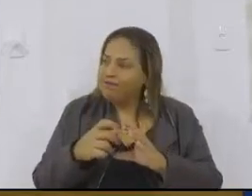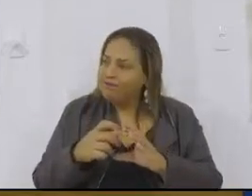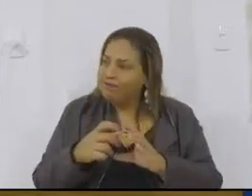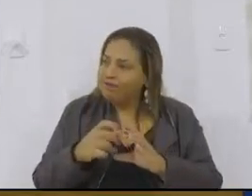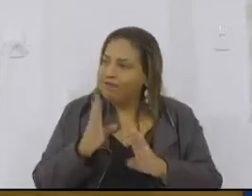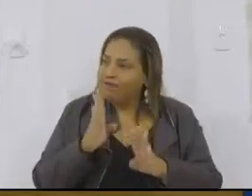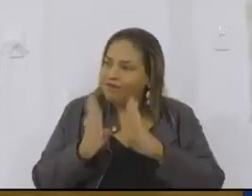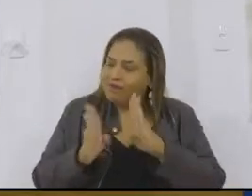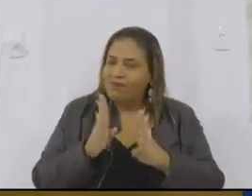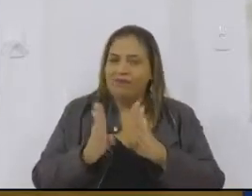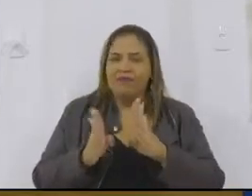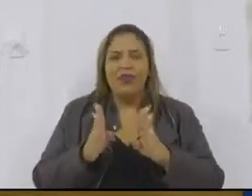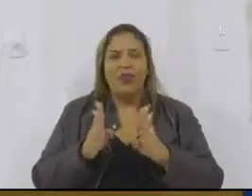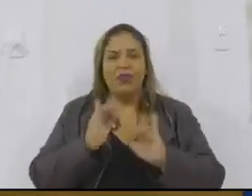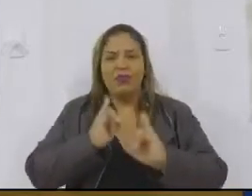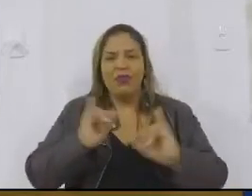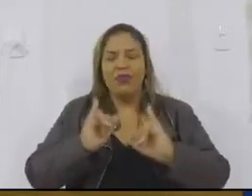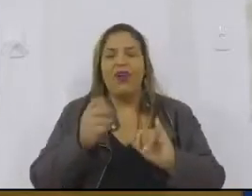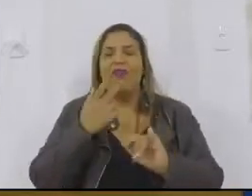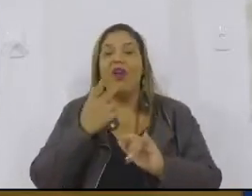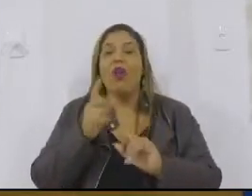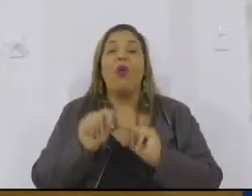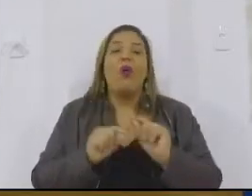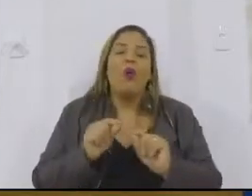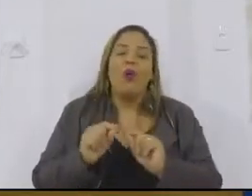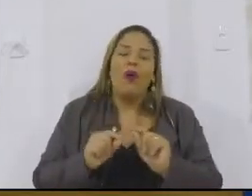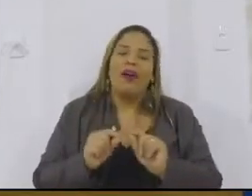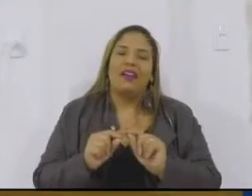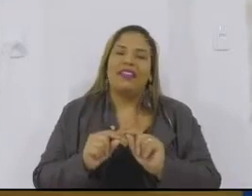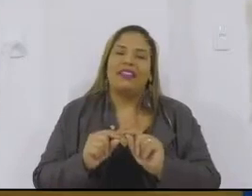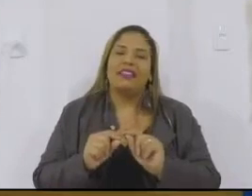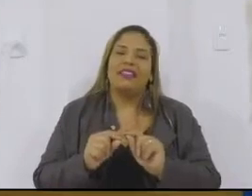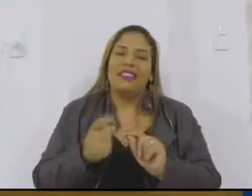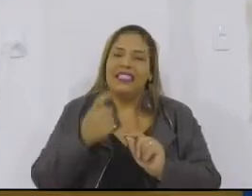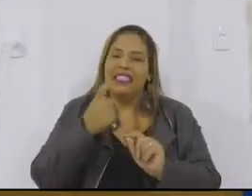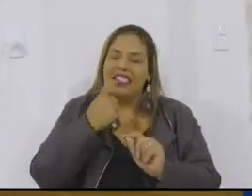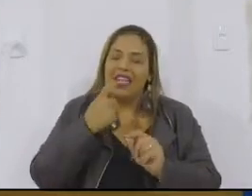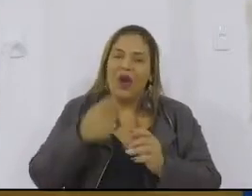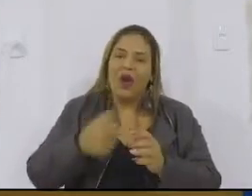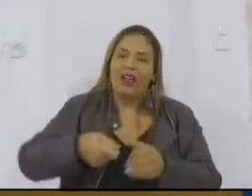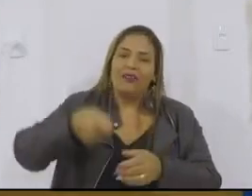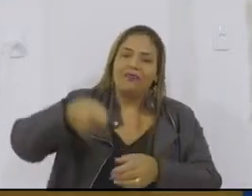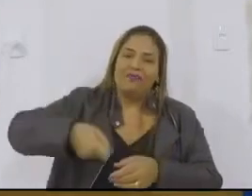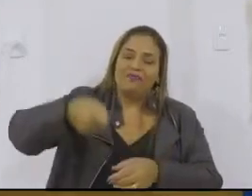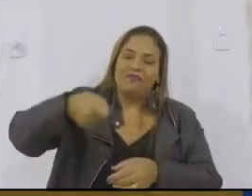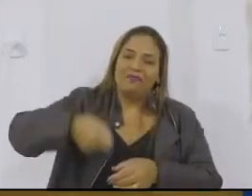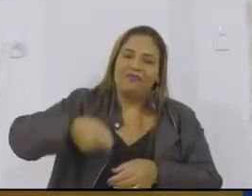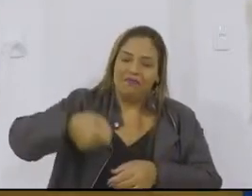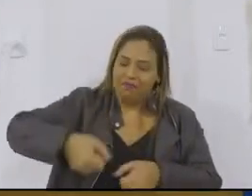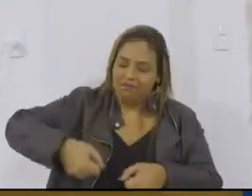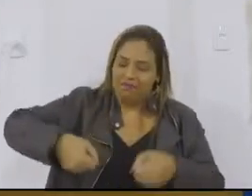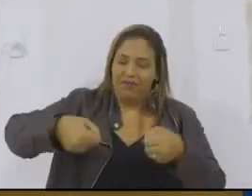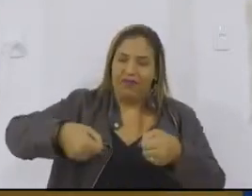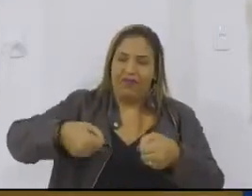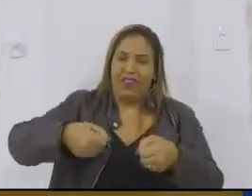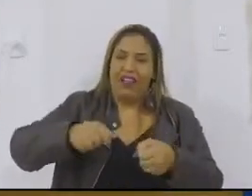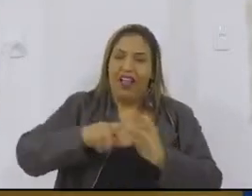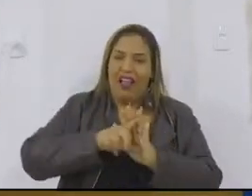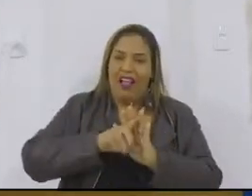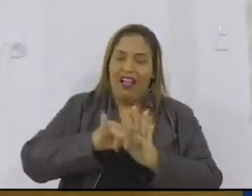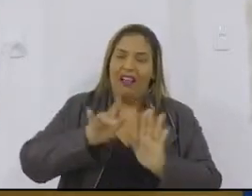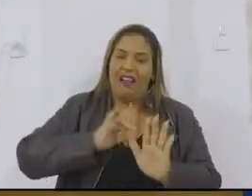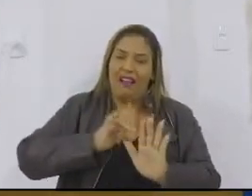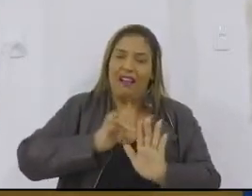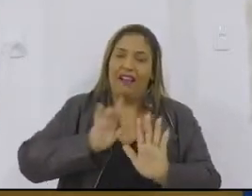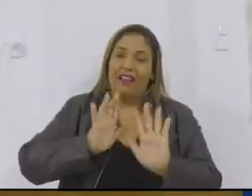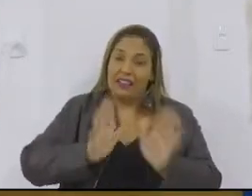sacolas plásticas, né, e biodegradáveis. Por conhecer a Lei 92/2018, esse foi um desejo que